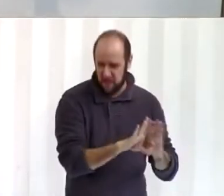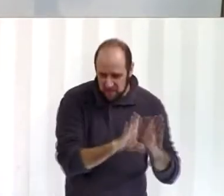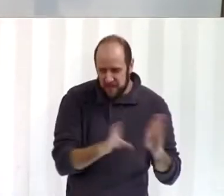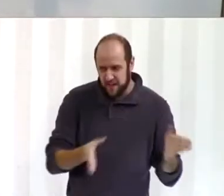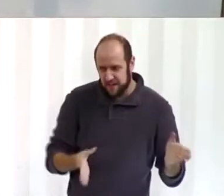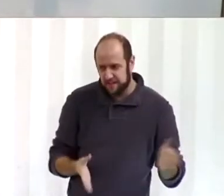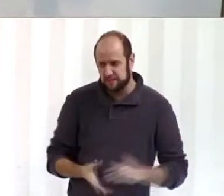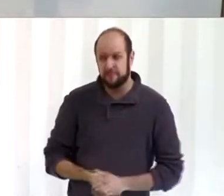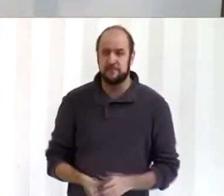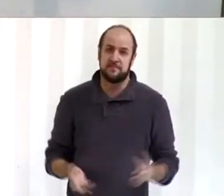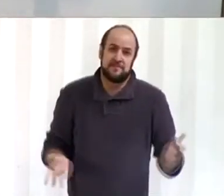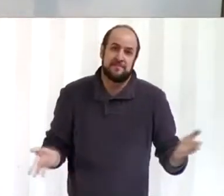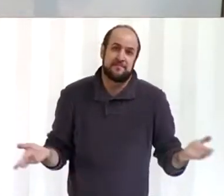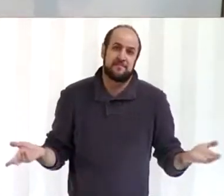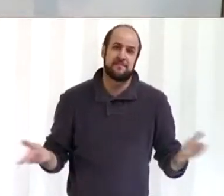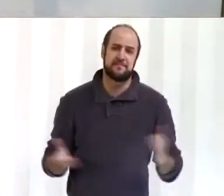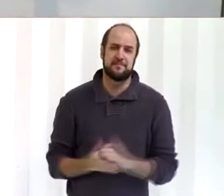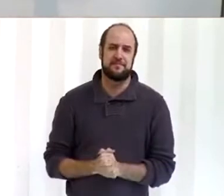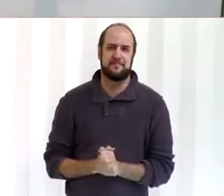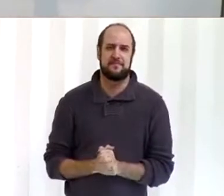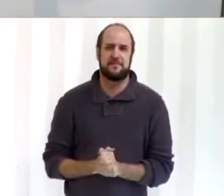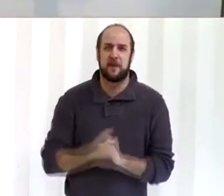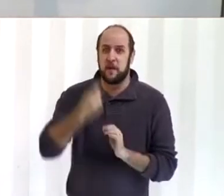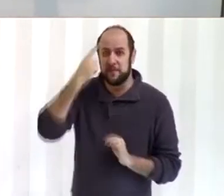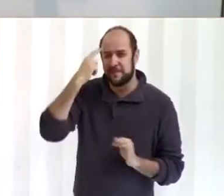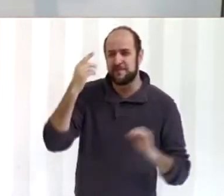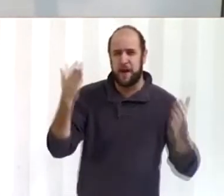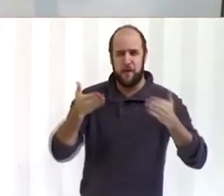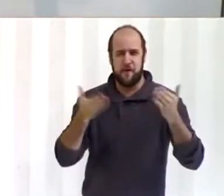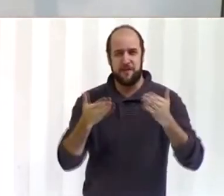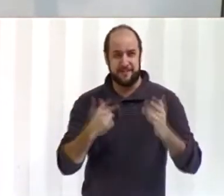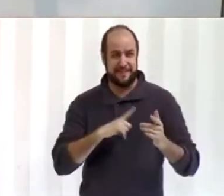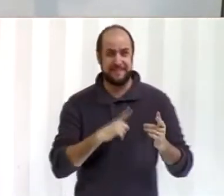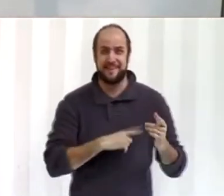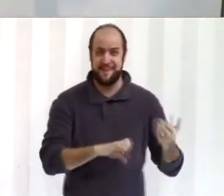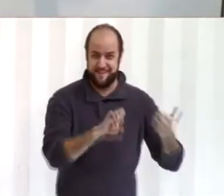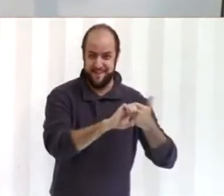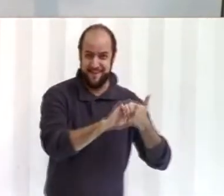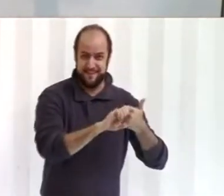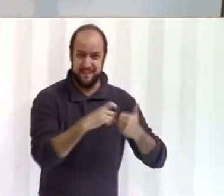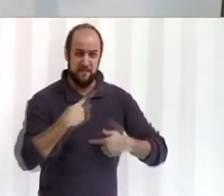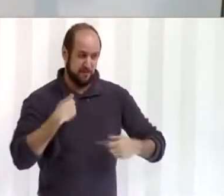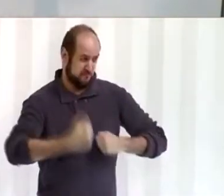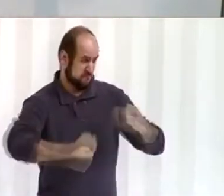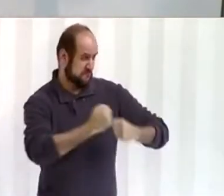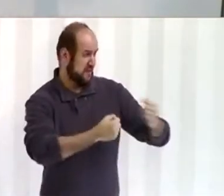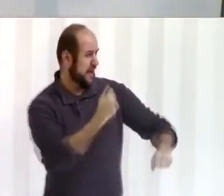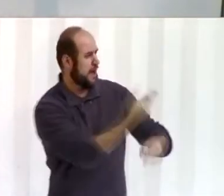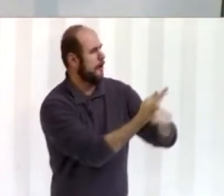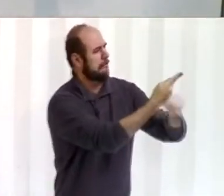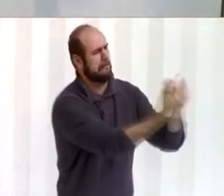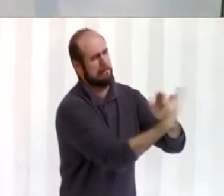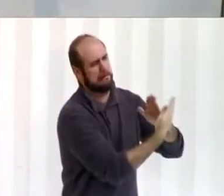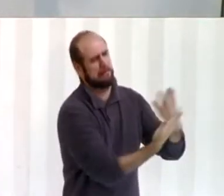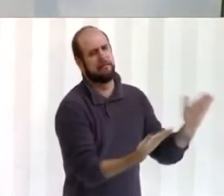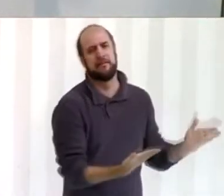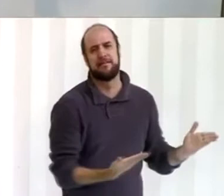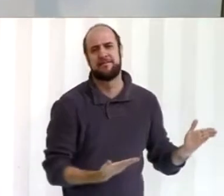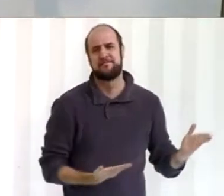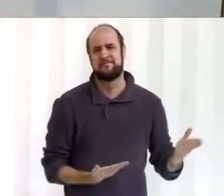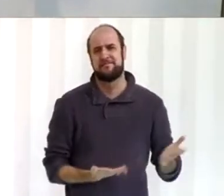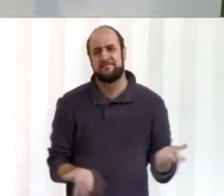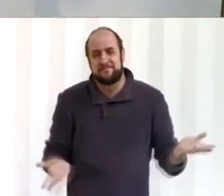tivesse um Eliseu aqui, né? Já pensou se a gente tivesse um Eliseu, quando a coisa ficar muito difícil, e você fala, meu